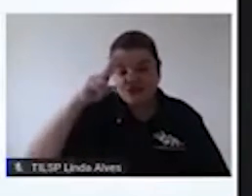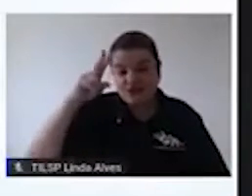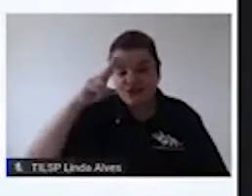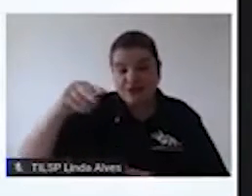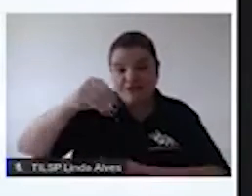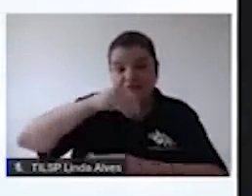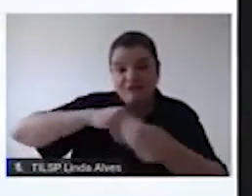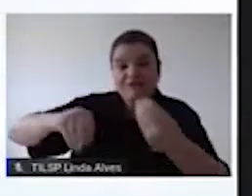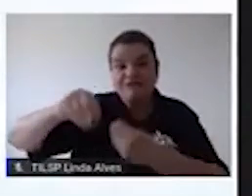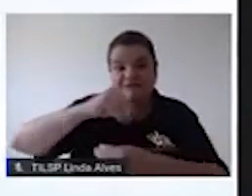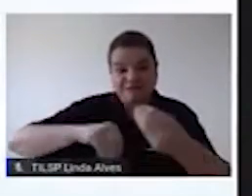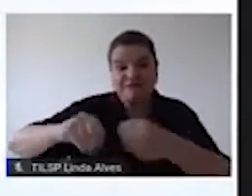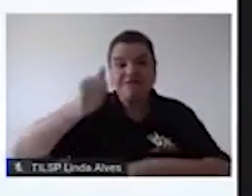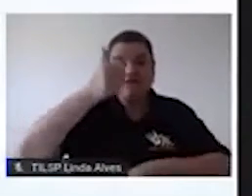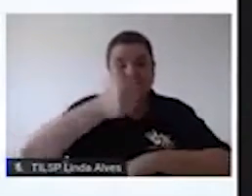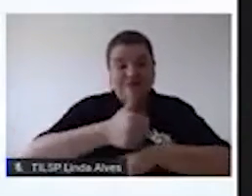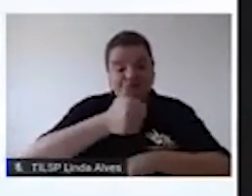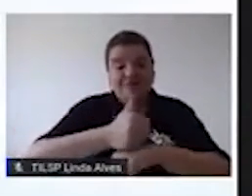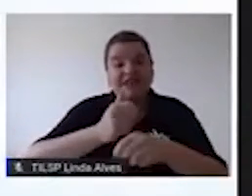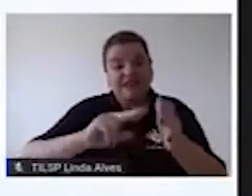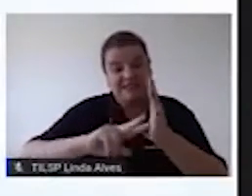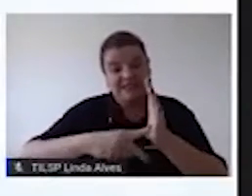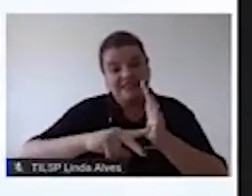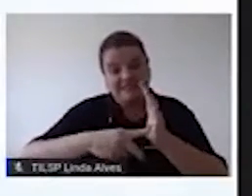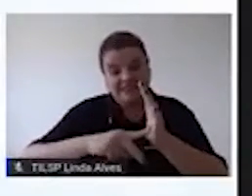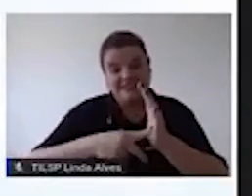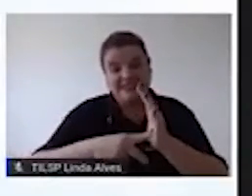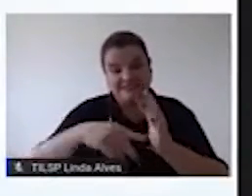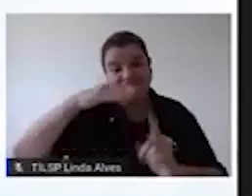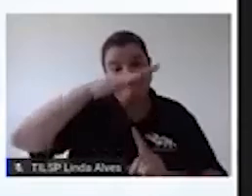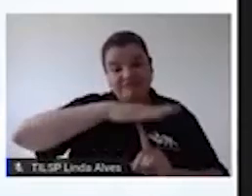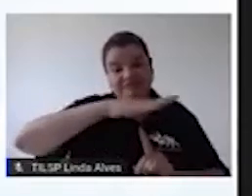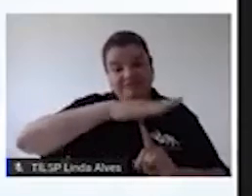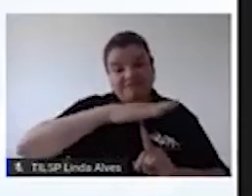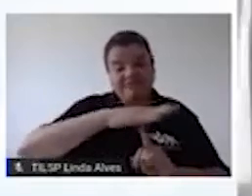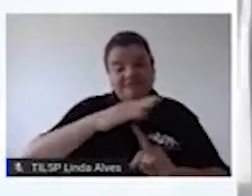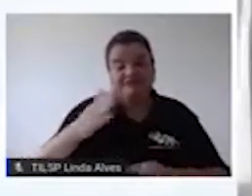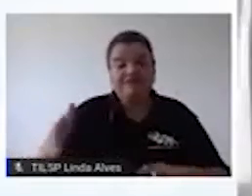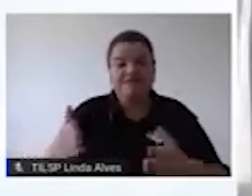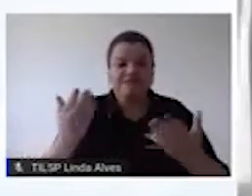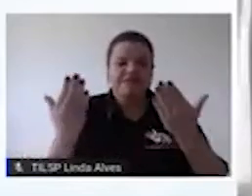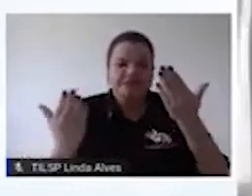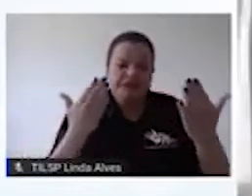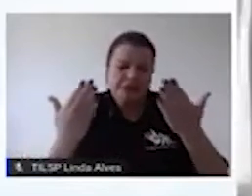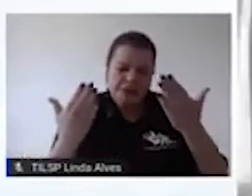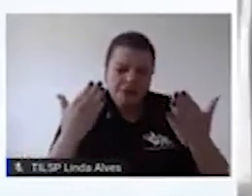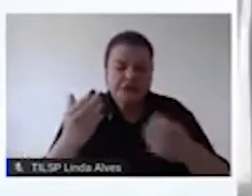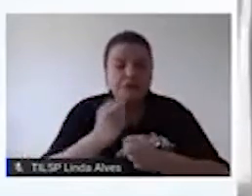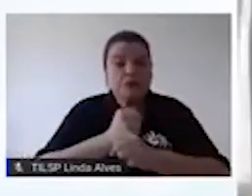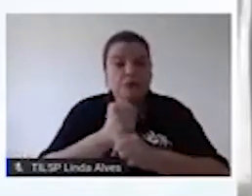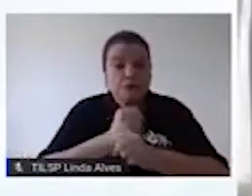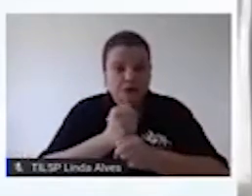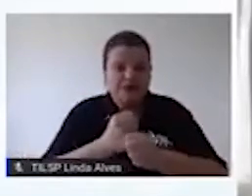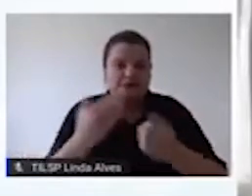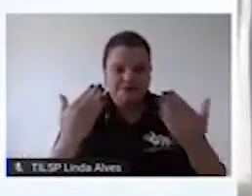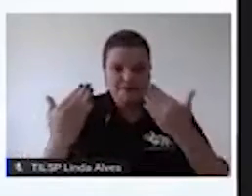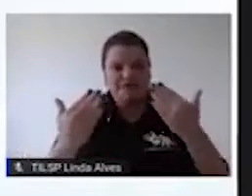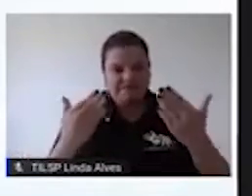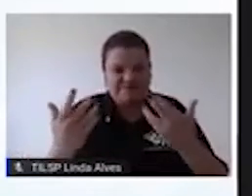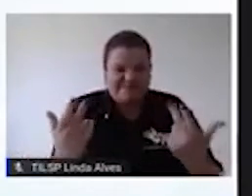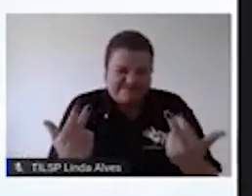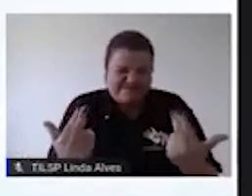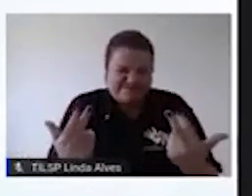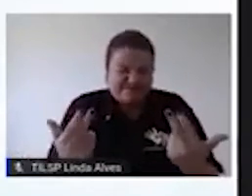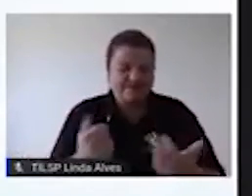com a do Paraná, pelo período que eu cheguei no sindicato, Sim. e e